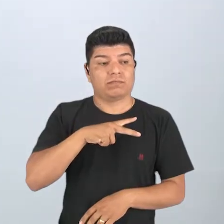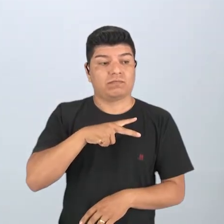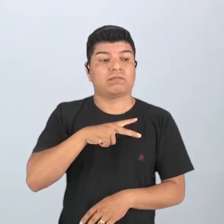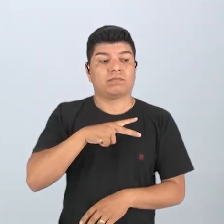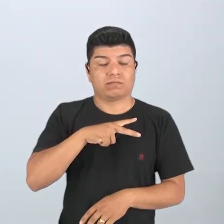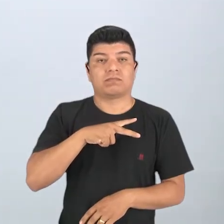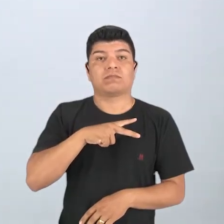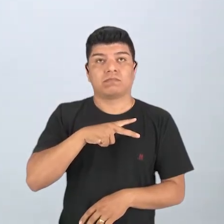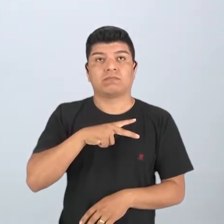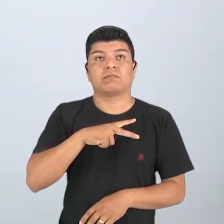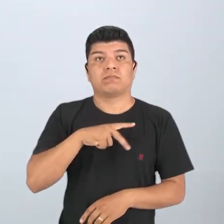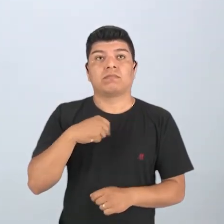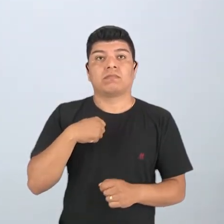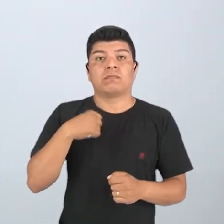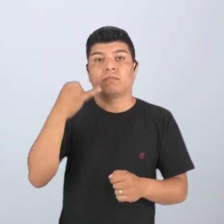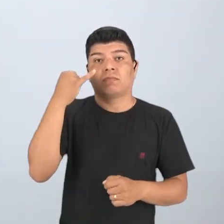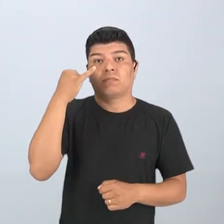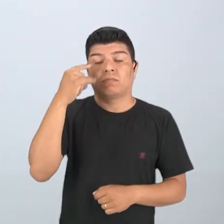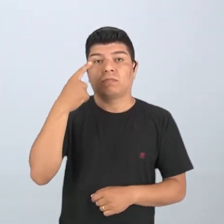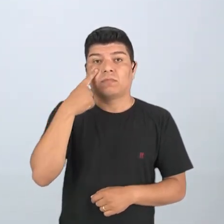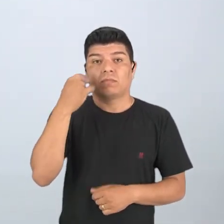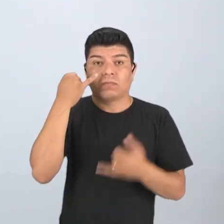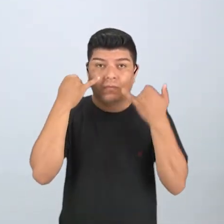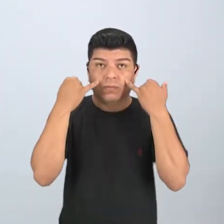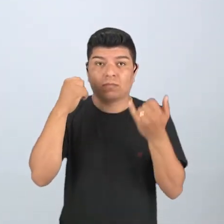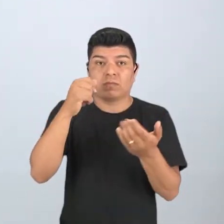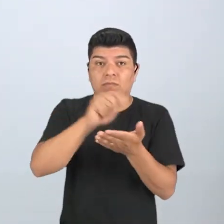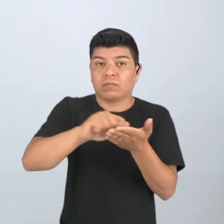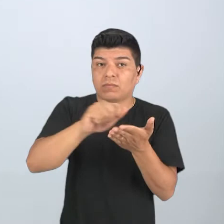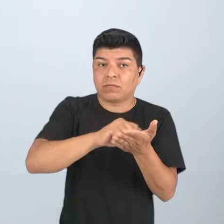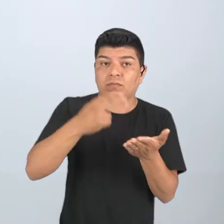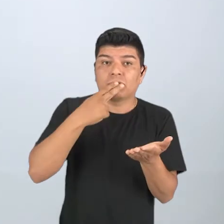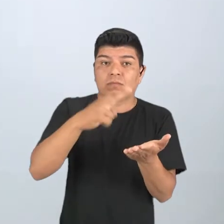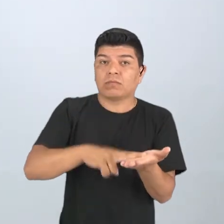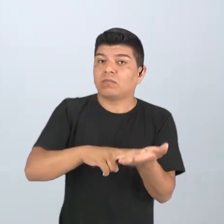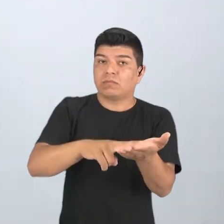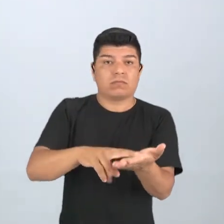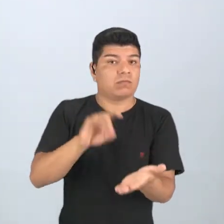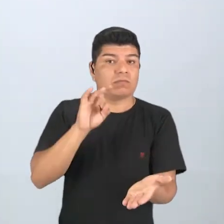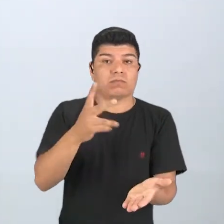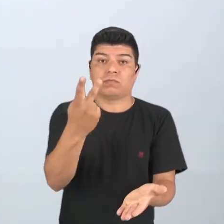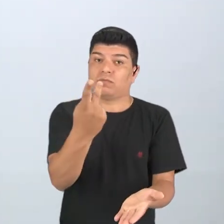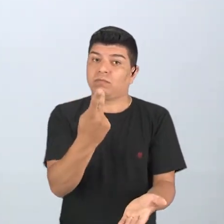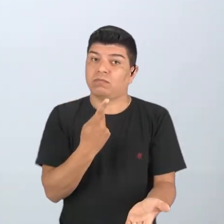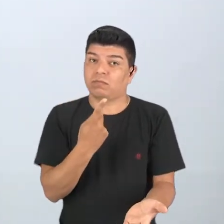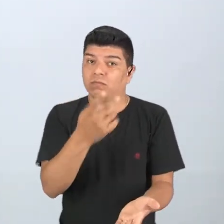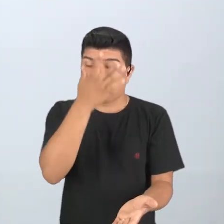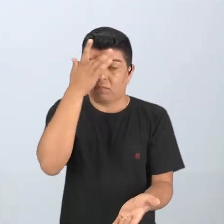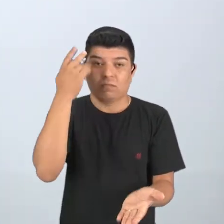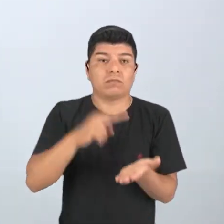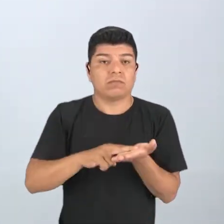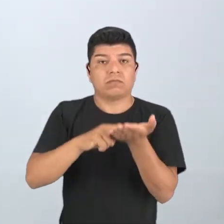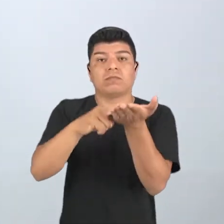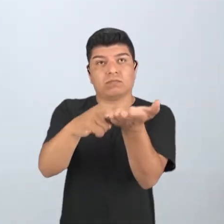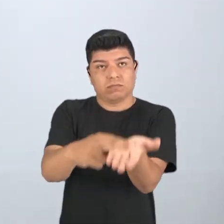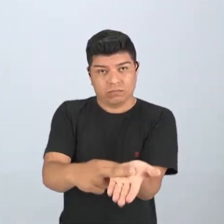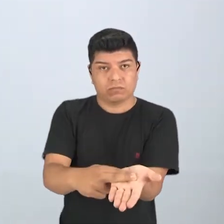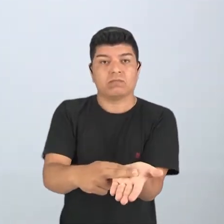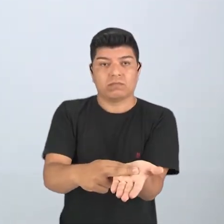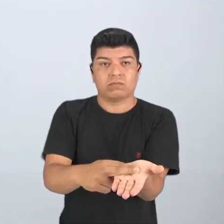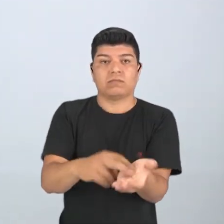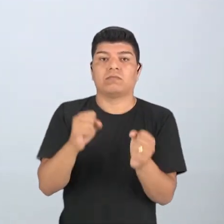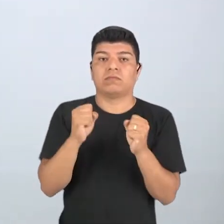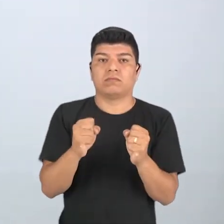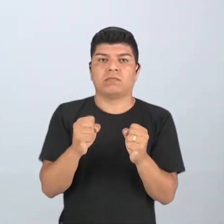A informação que eu vou escrever naquela carta só diz respeito a mim e a pessoa que eu estou mandando. Você pode pegar